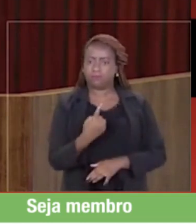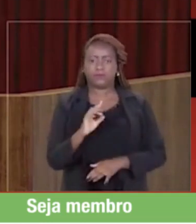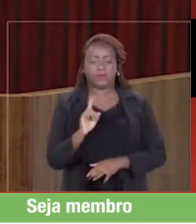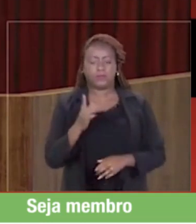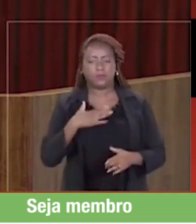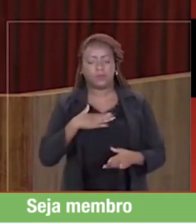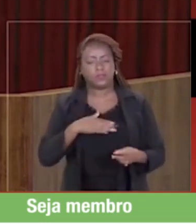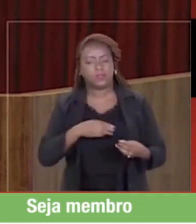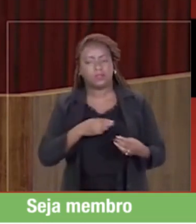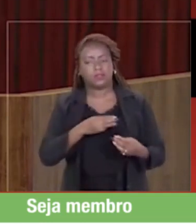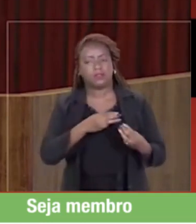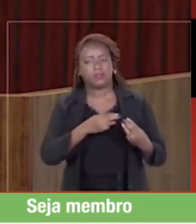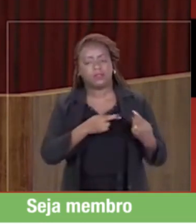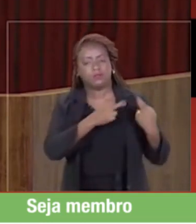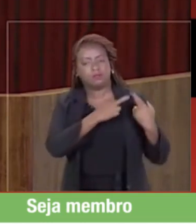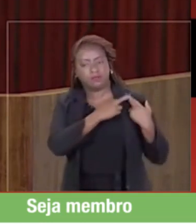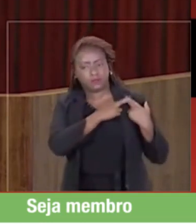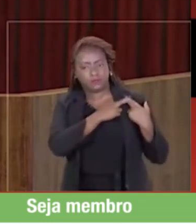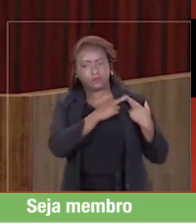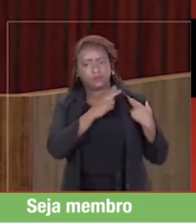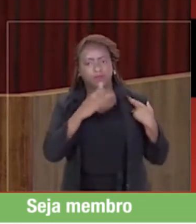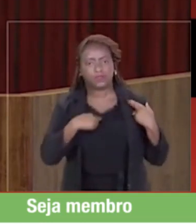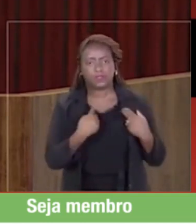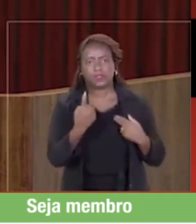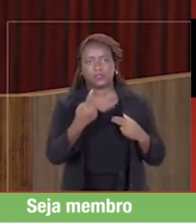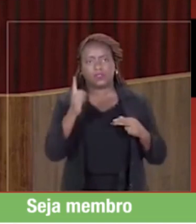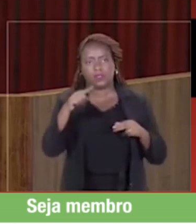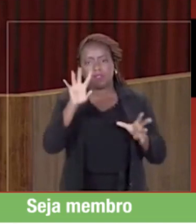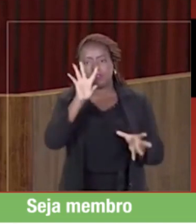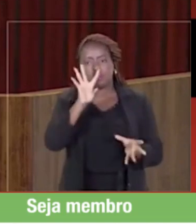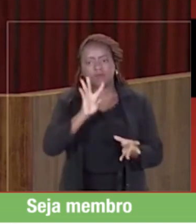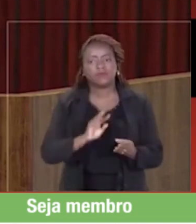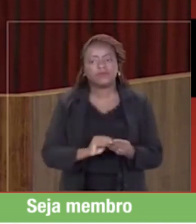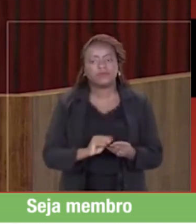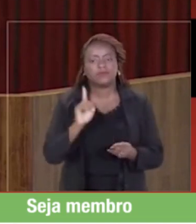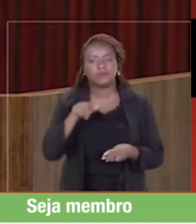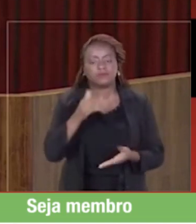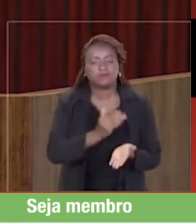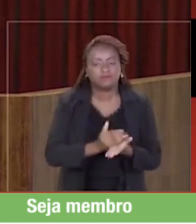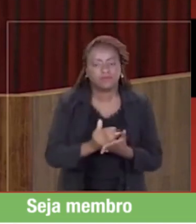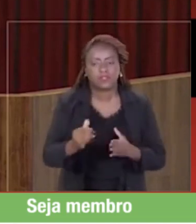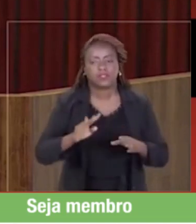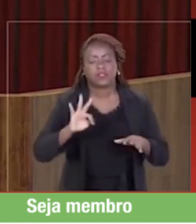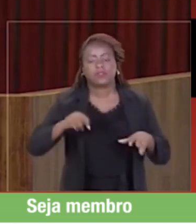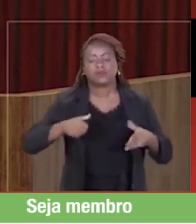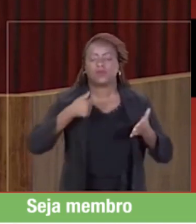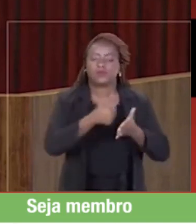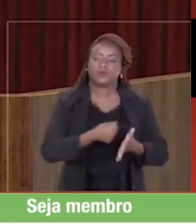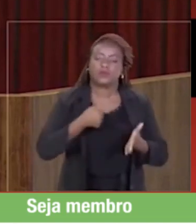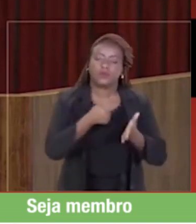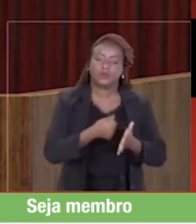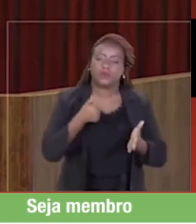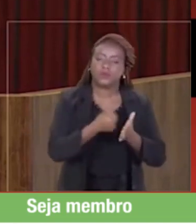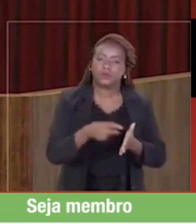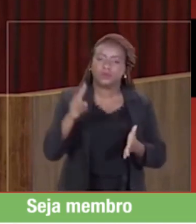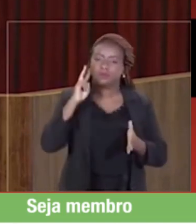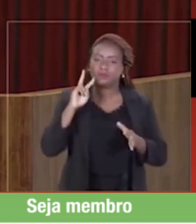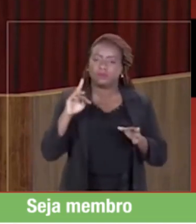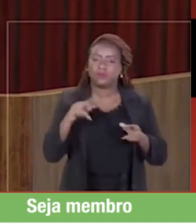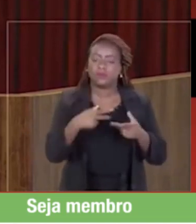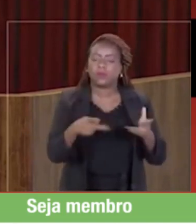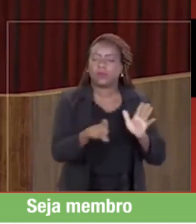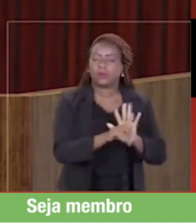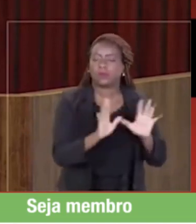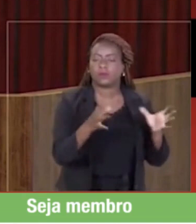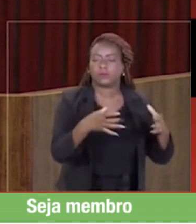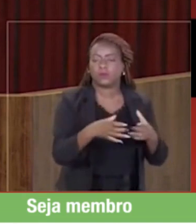esta missão são a um só tempo resultado e ponto de partida de lutas históricas de grupos